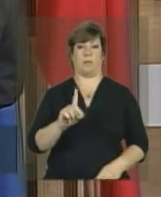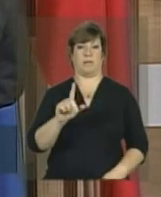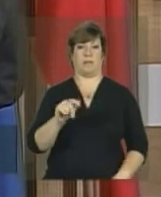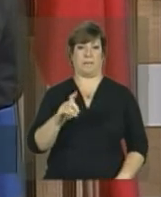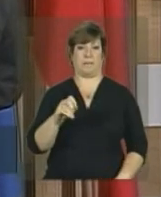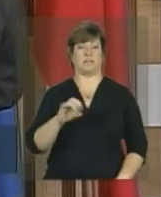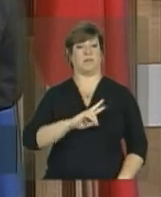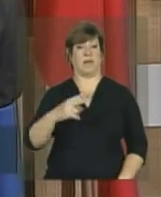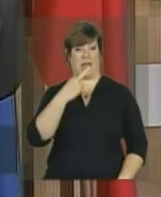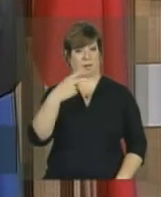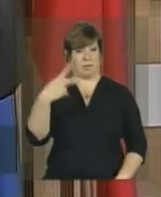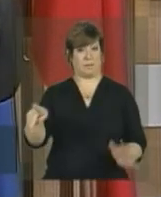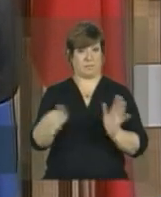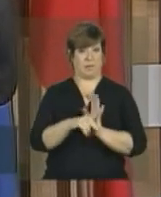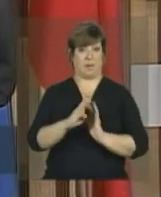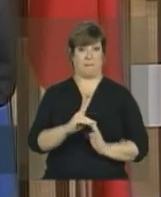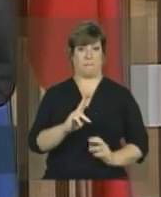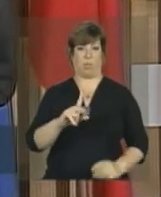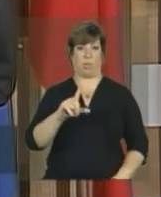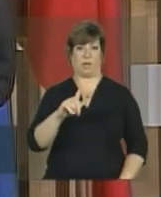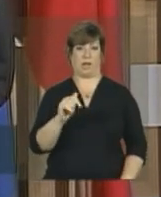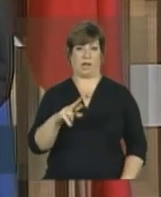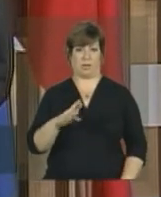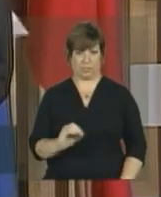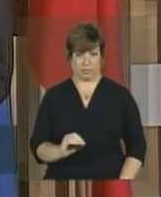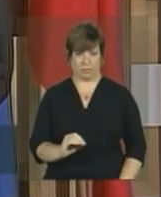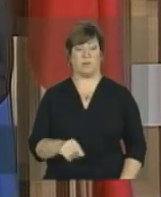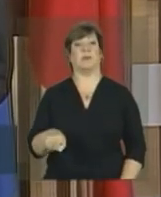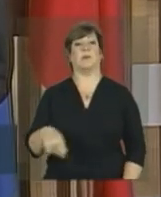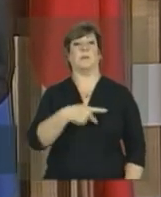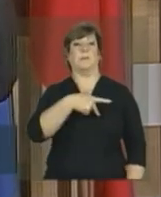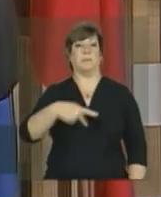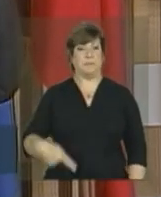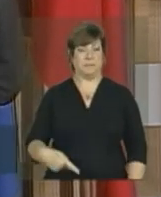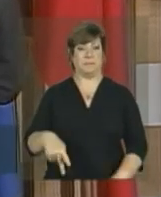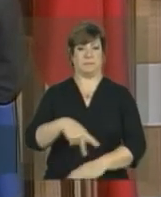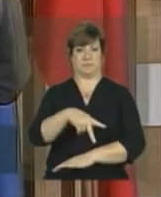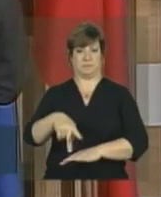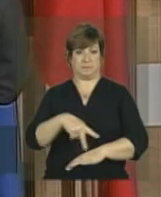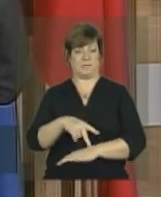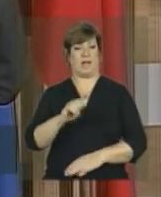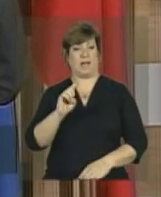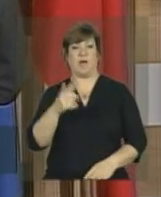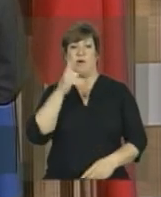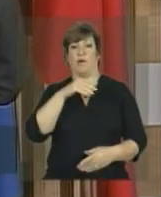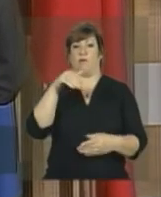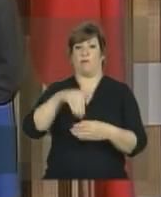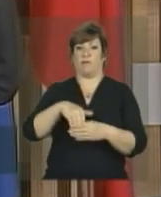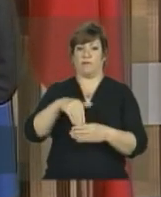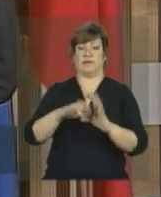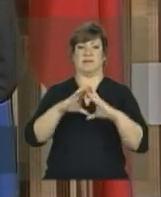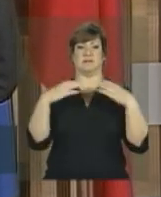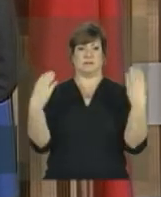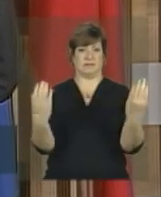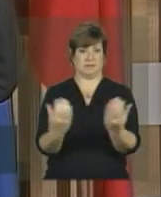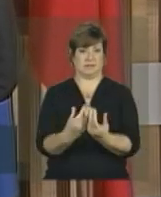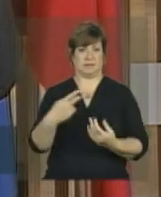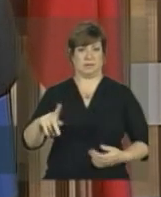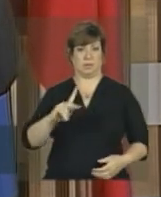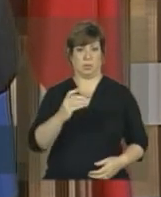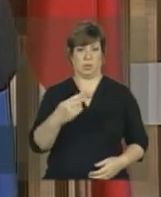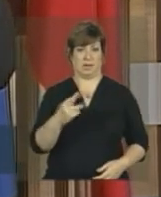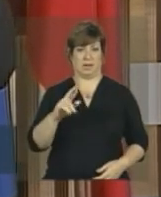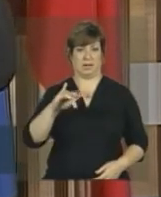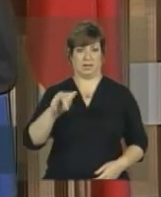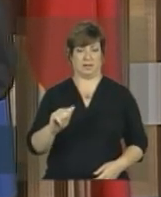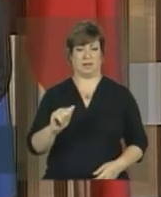língua oficial é o búlgaro. O presidente da República é eleito pela Assembleia Nacional da Hungria a